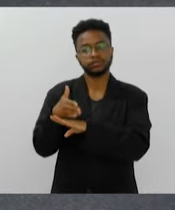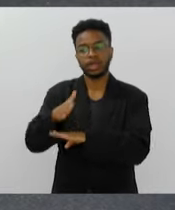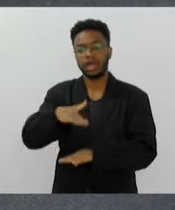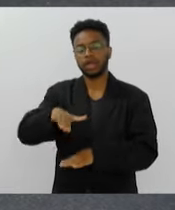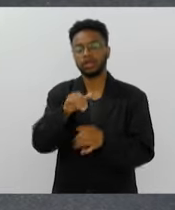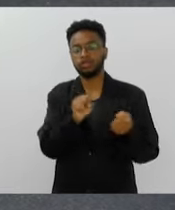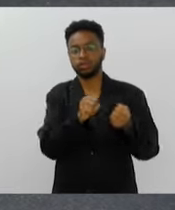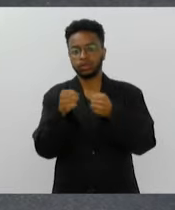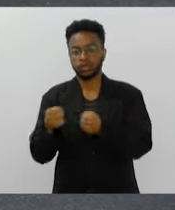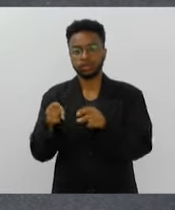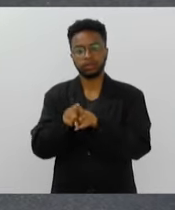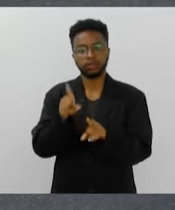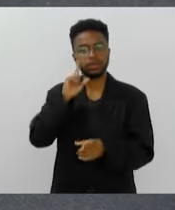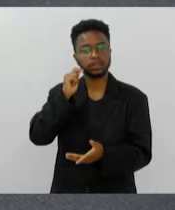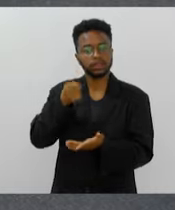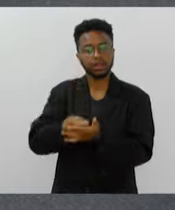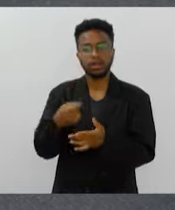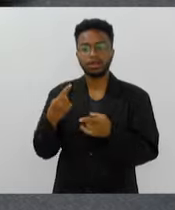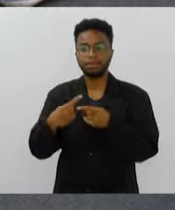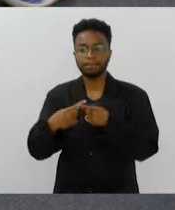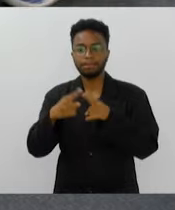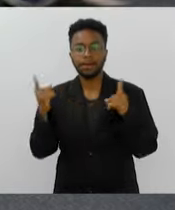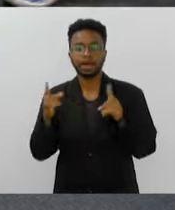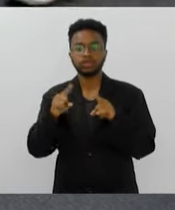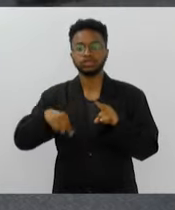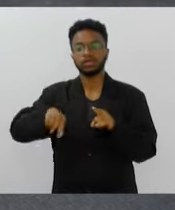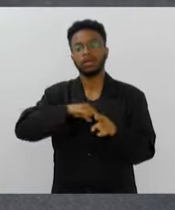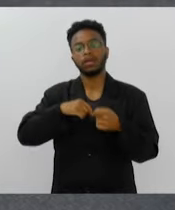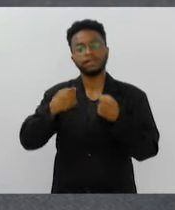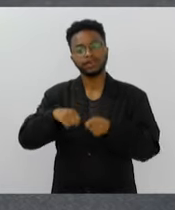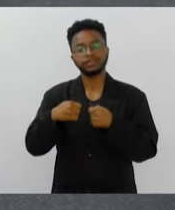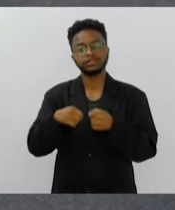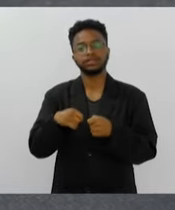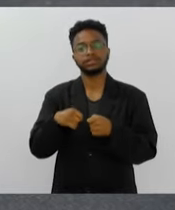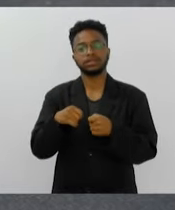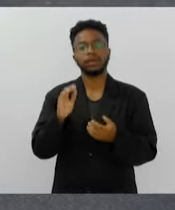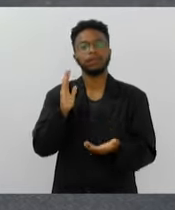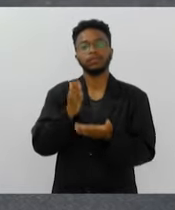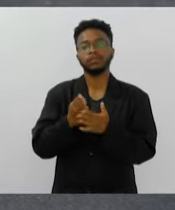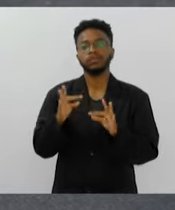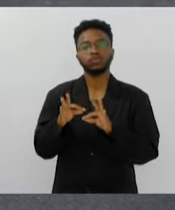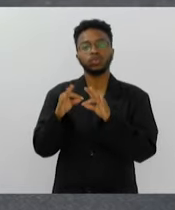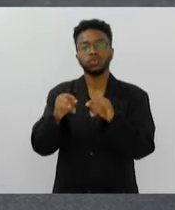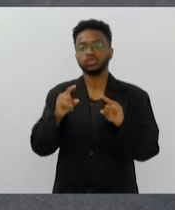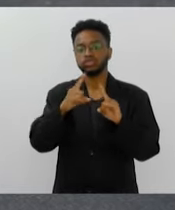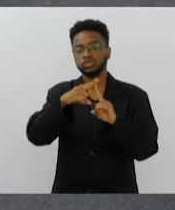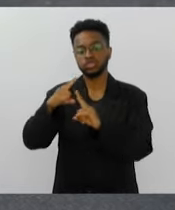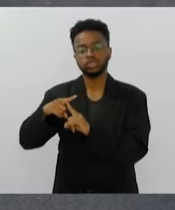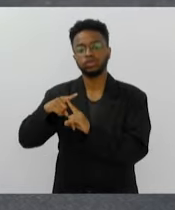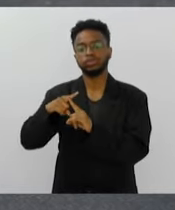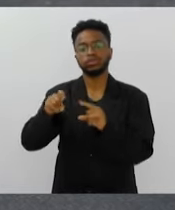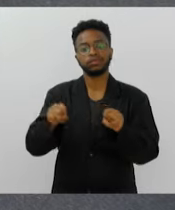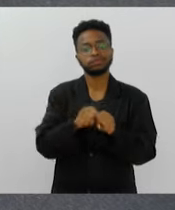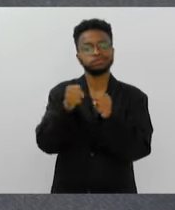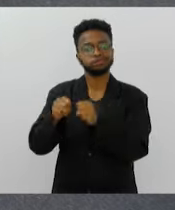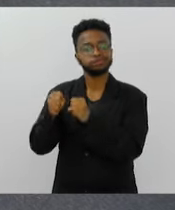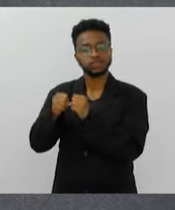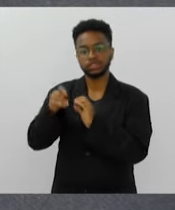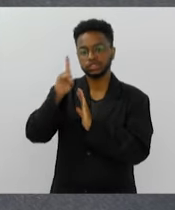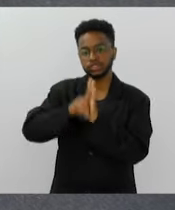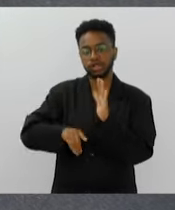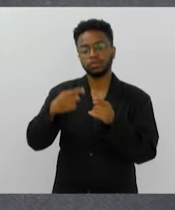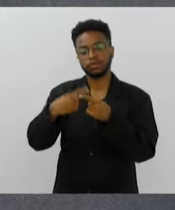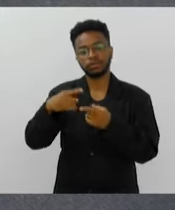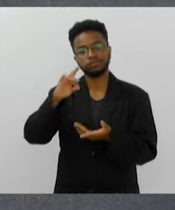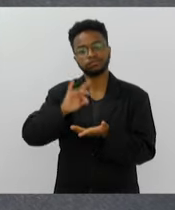também que nós combatamos todas as formas de violação de direitos que são historicamente a realidade das